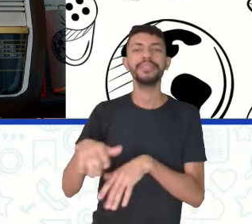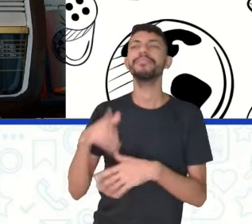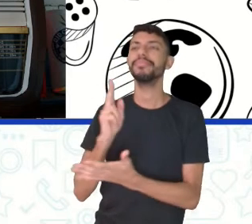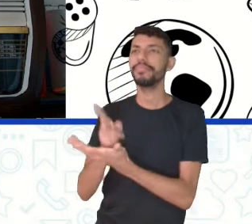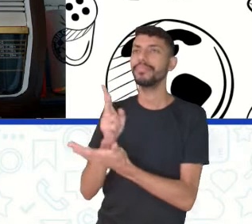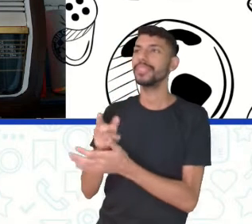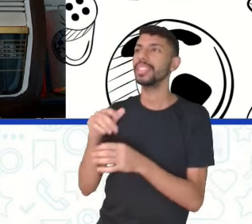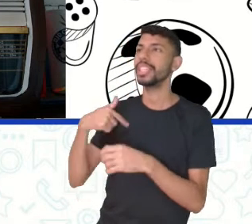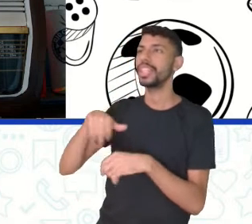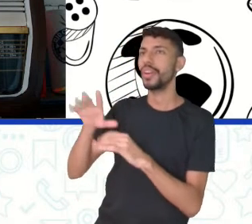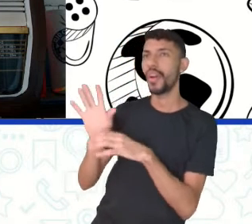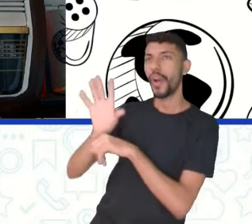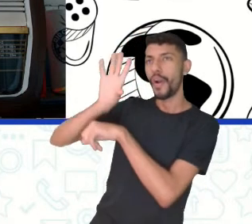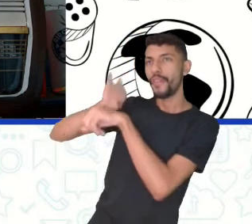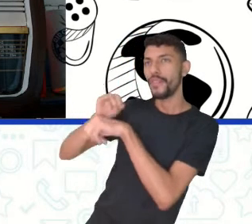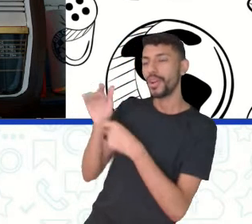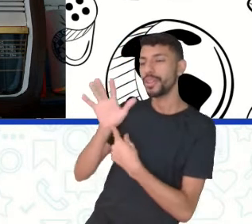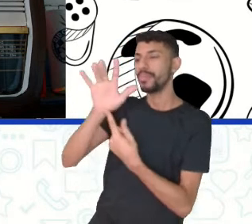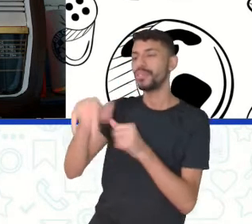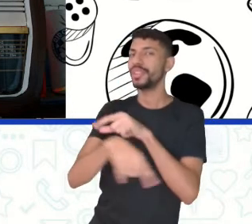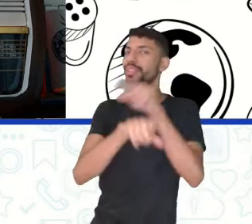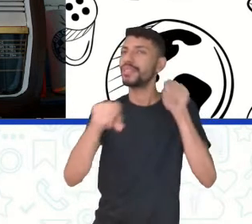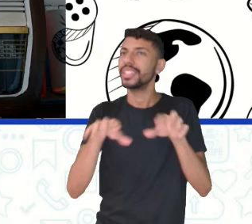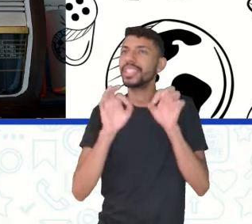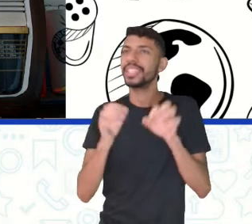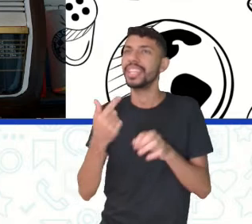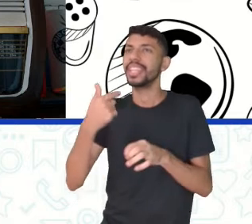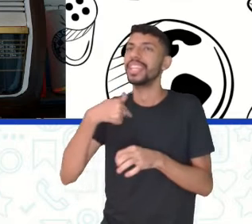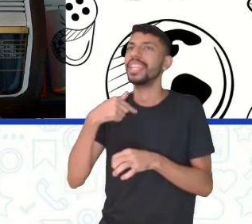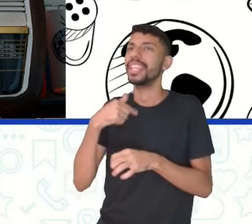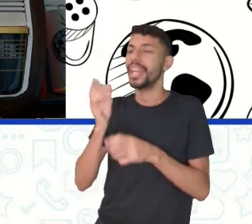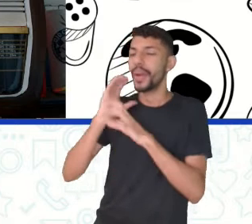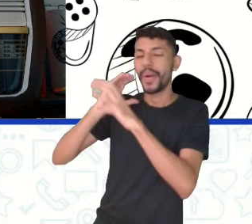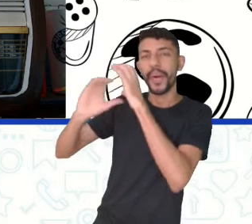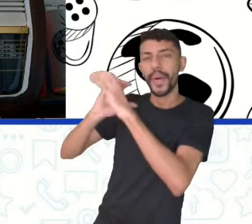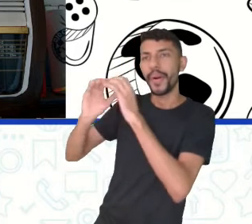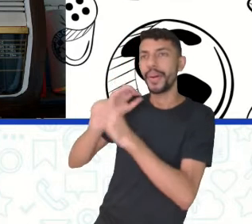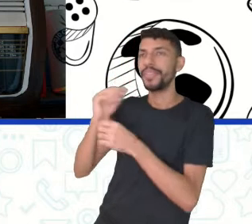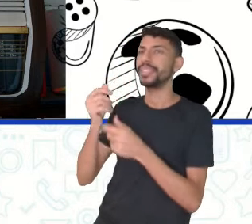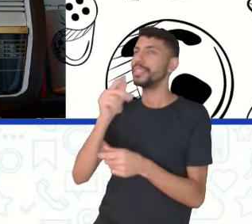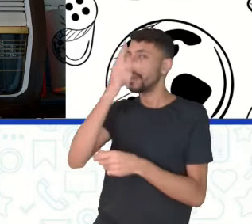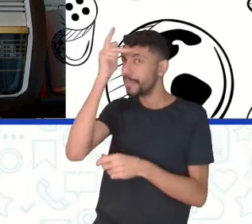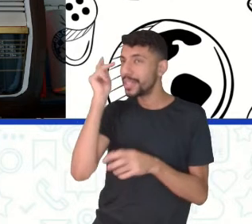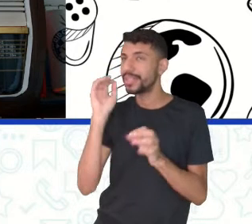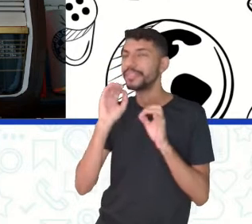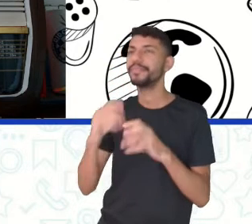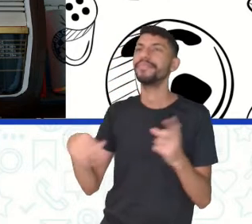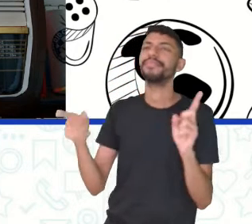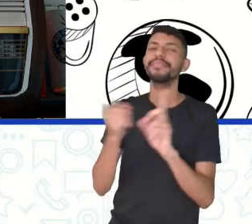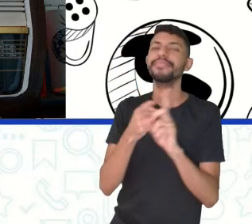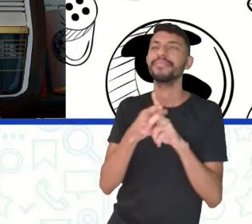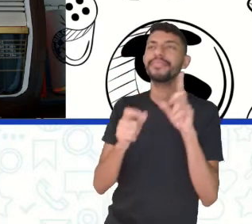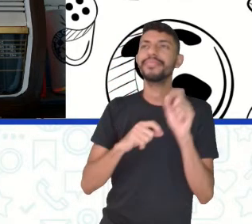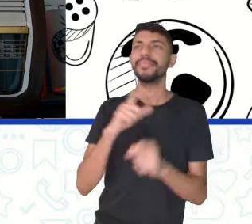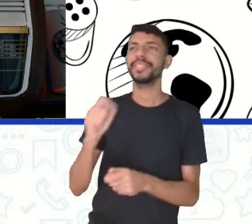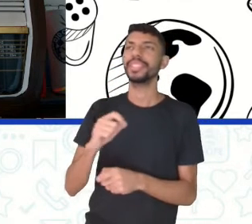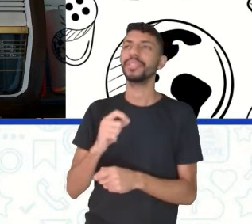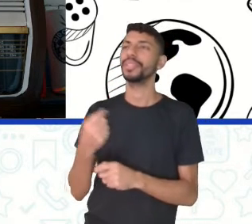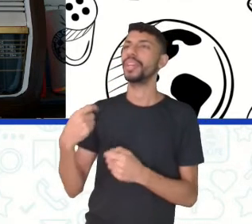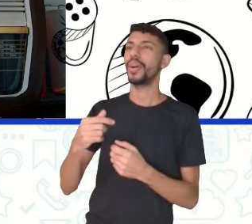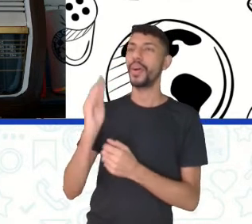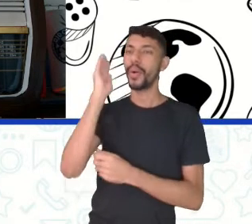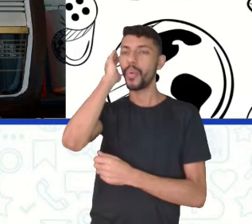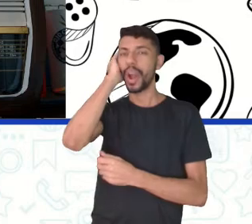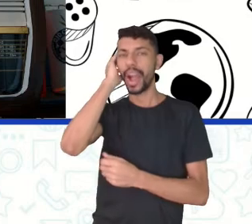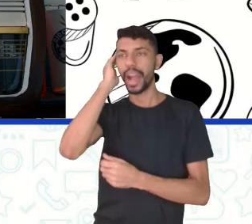E aí eu tirei uma foto mostrando aí a vocês, né, que eu estava me comunicando com alguém. A questão também do rádio, né,